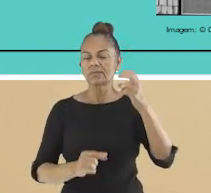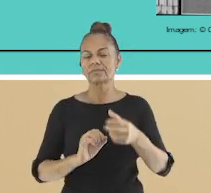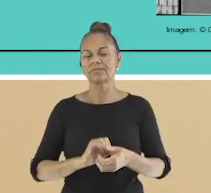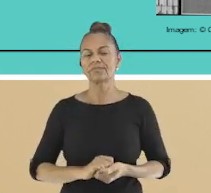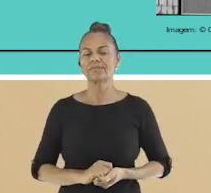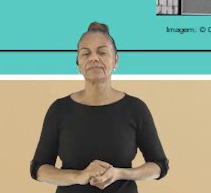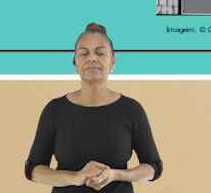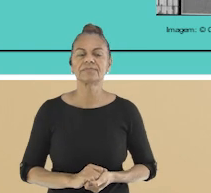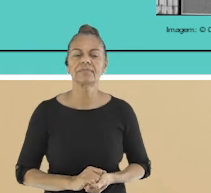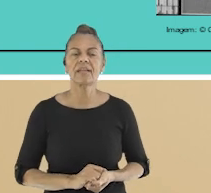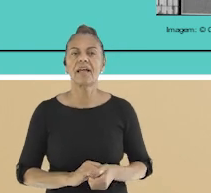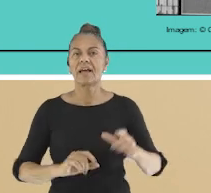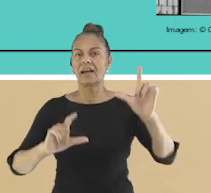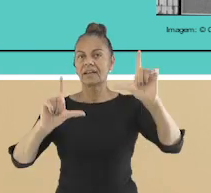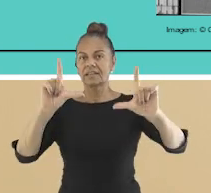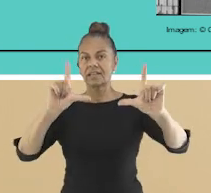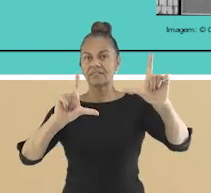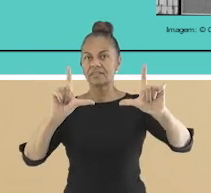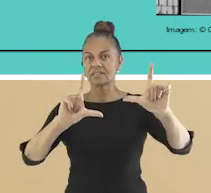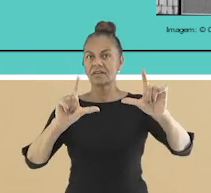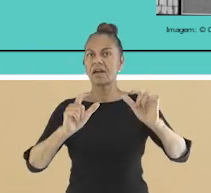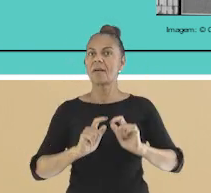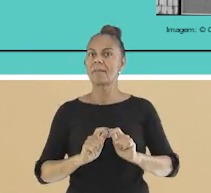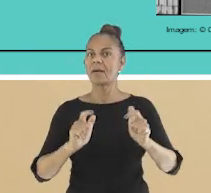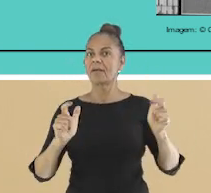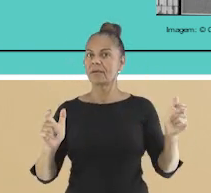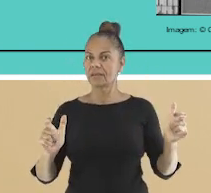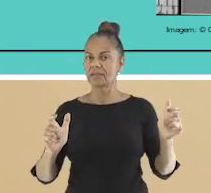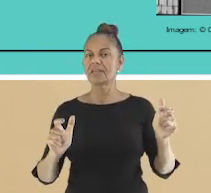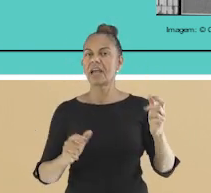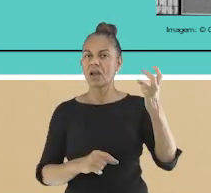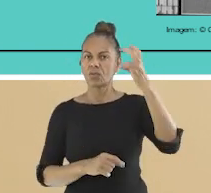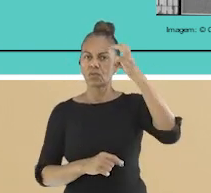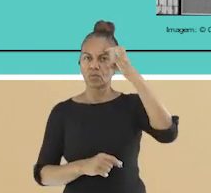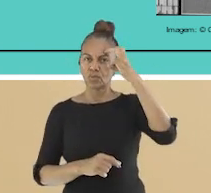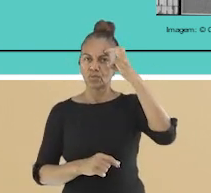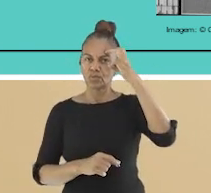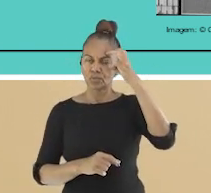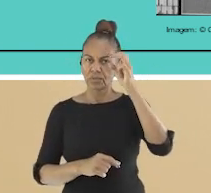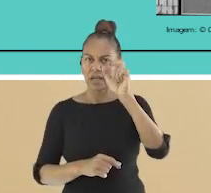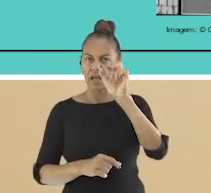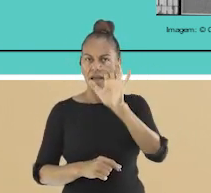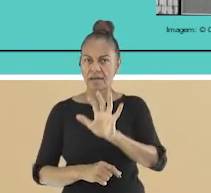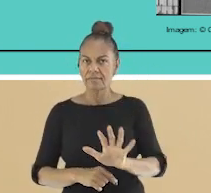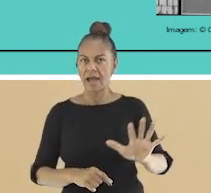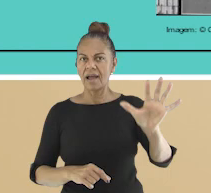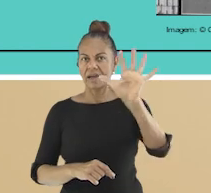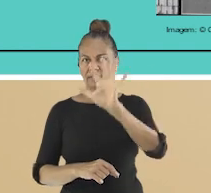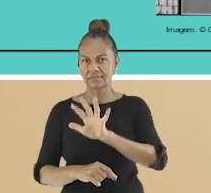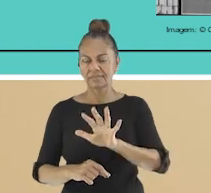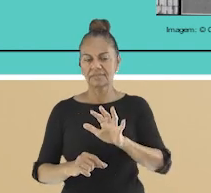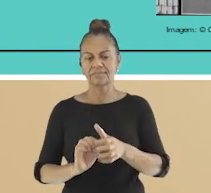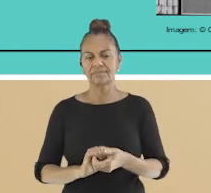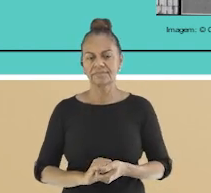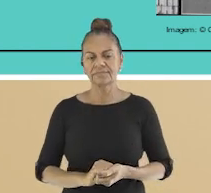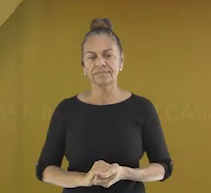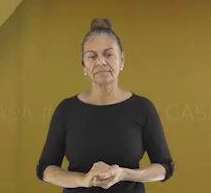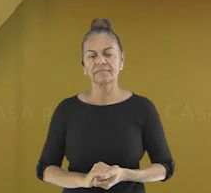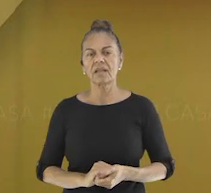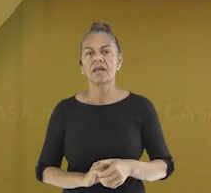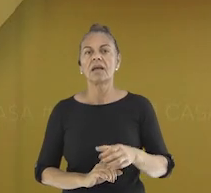culturas dominantes. A televisão, majoritariamente, reproduz a cultura de massa. Já ouviram falar desse